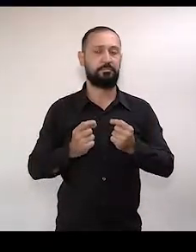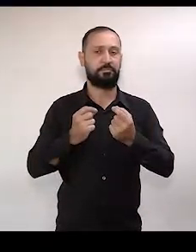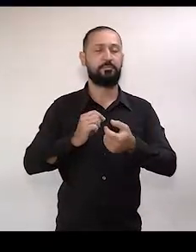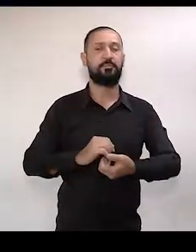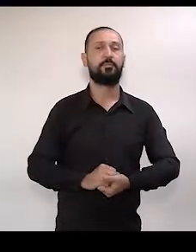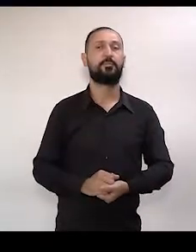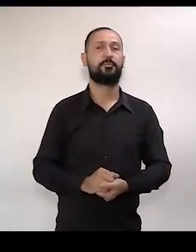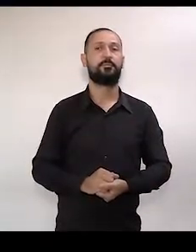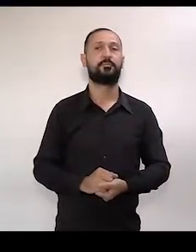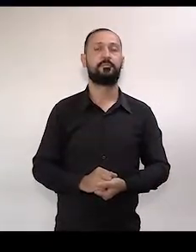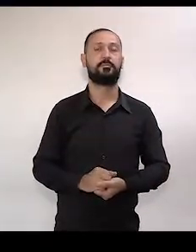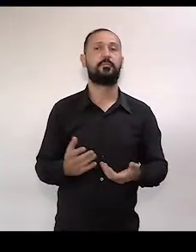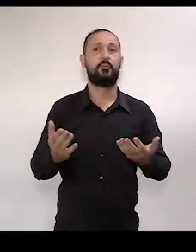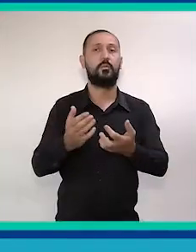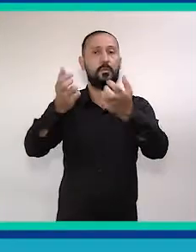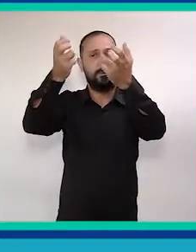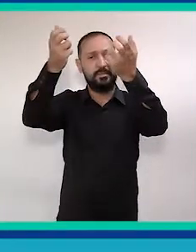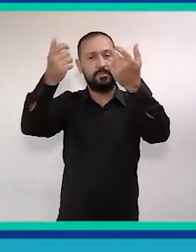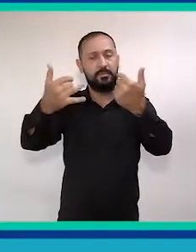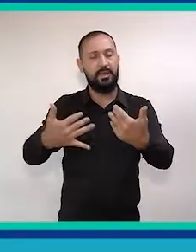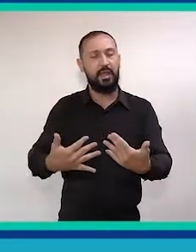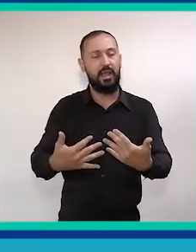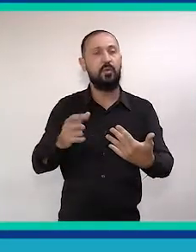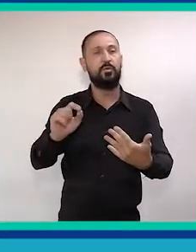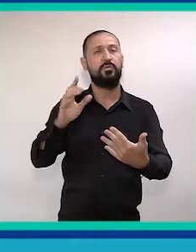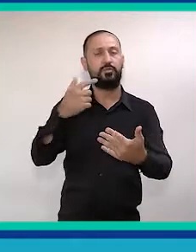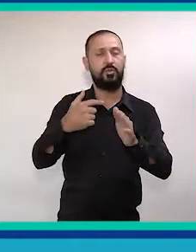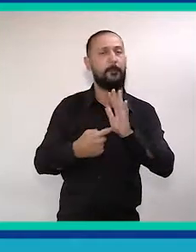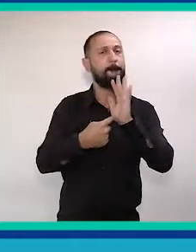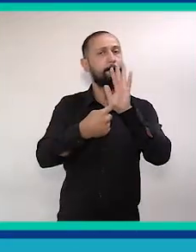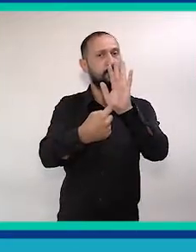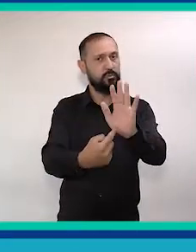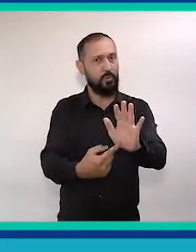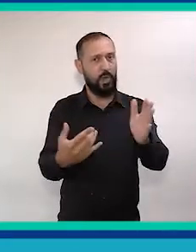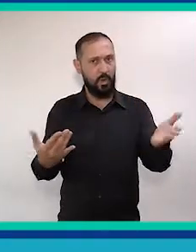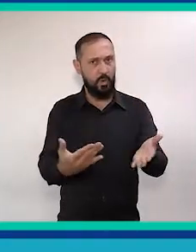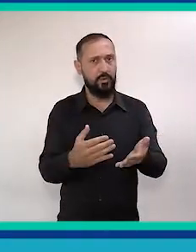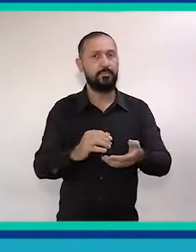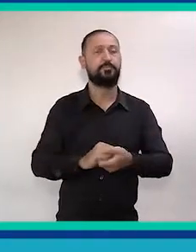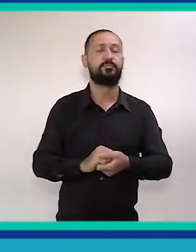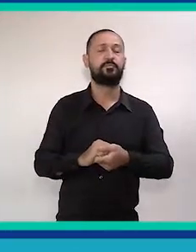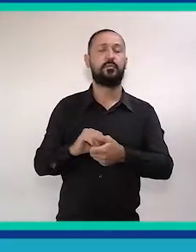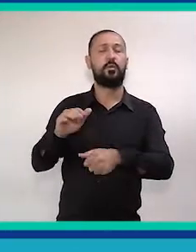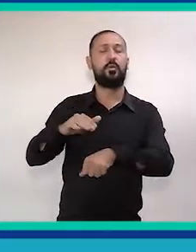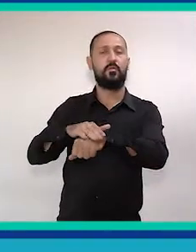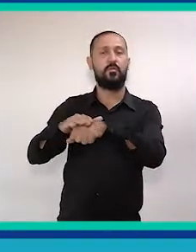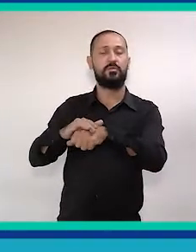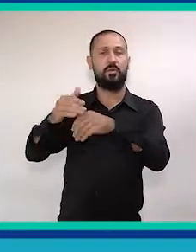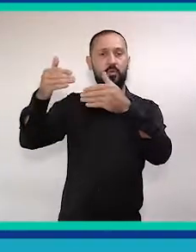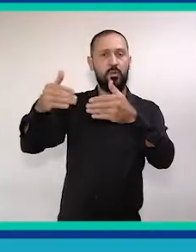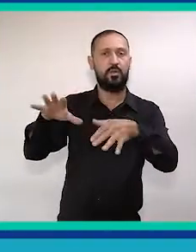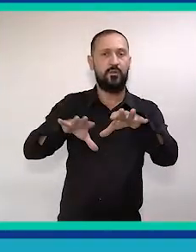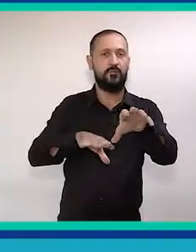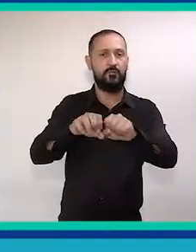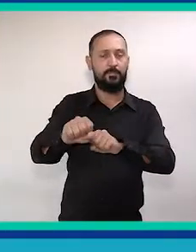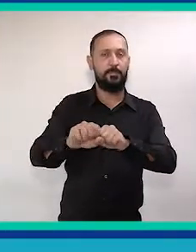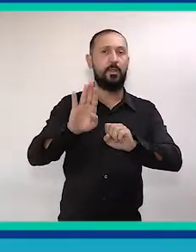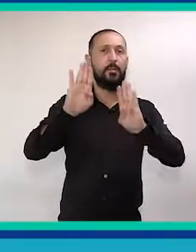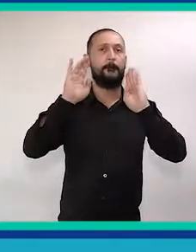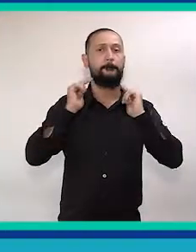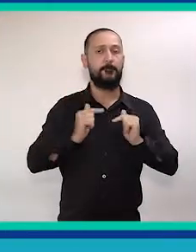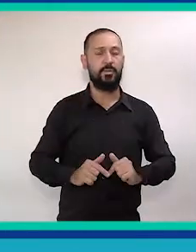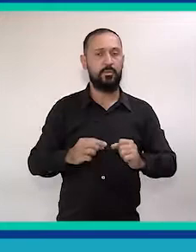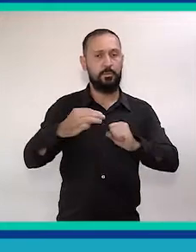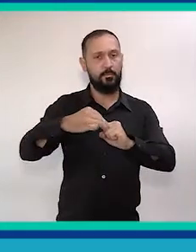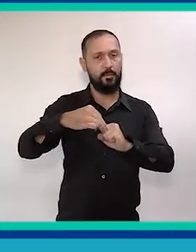agressivas quanto o câncer. Bom, e para explicar tudo isso que a gente já viu aí pra gente, a gente vai conversar com ele,